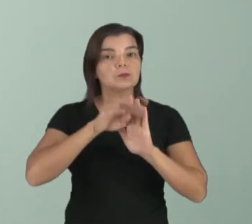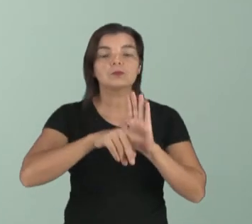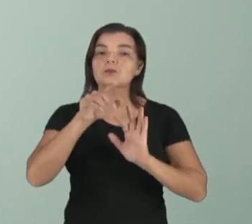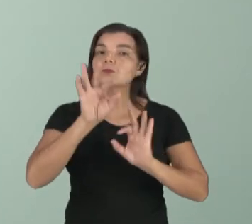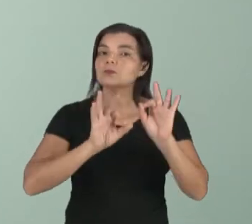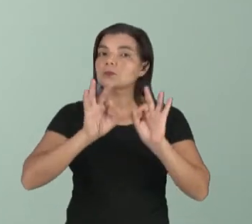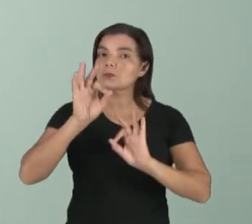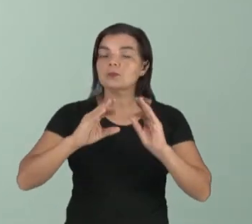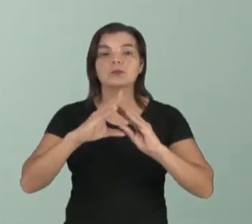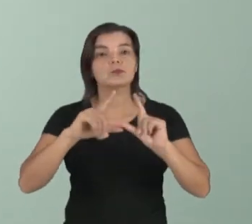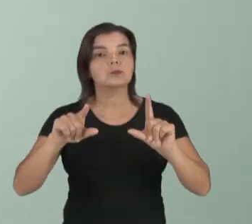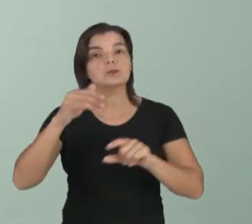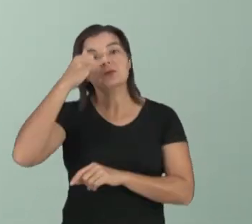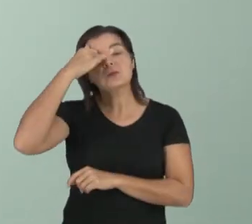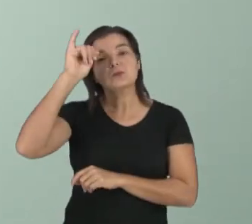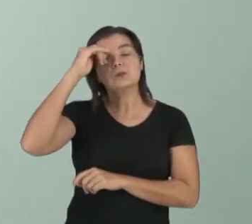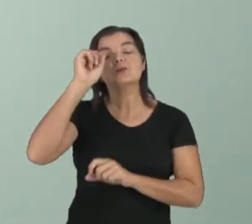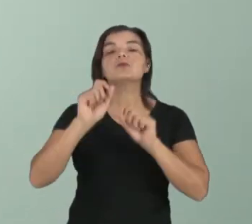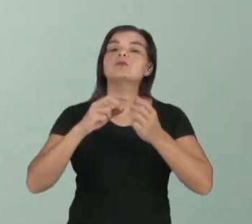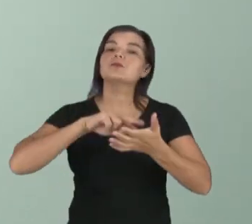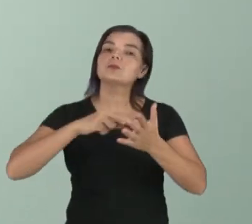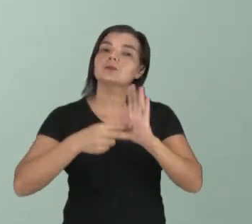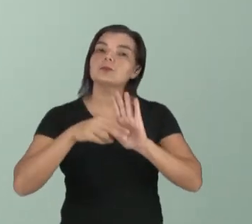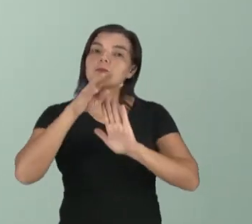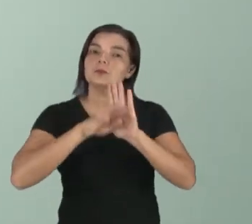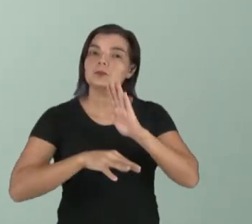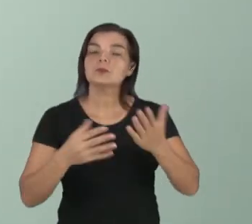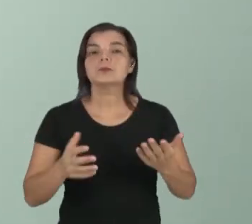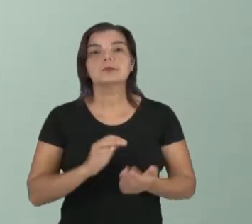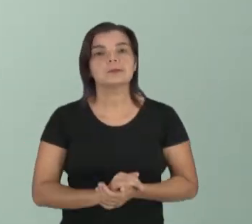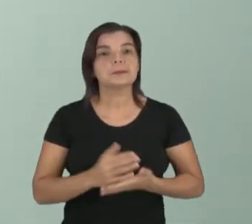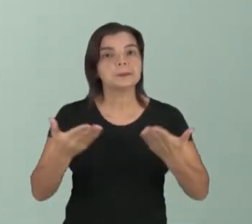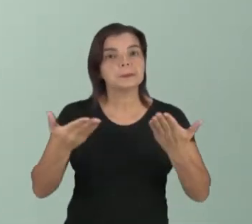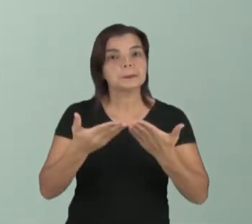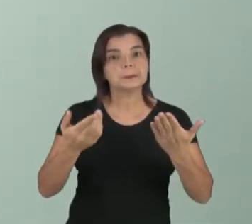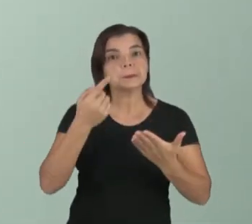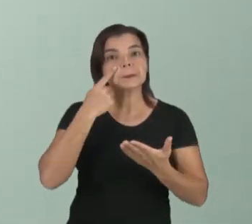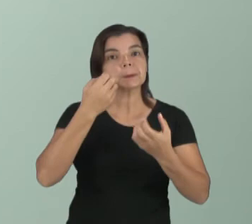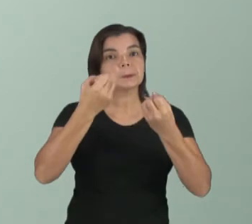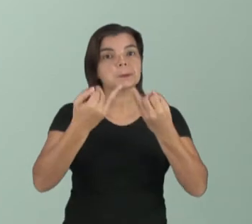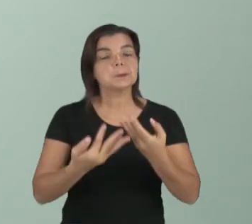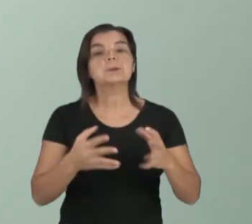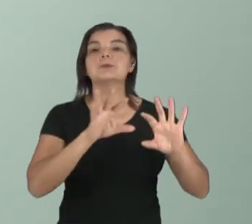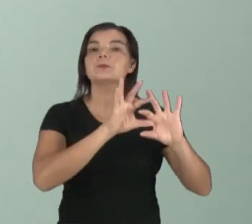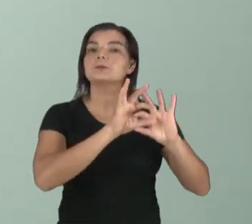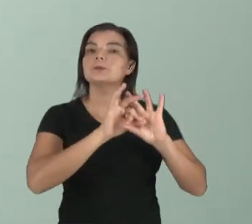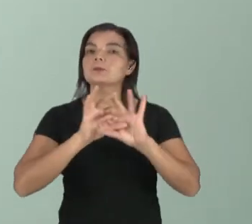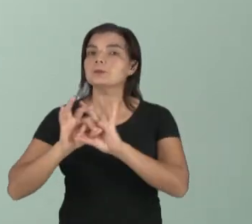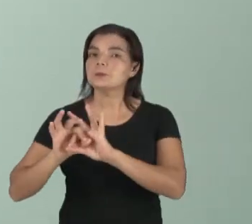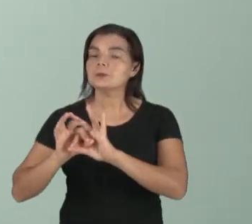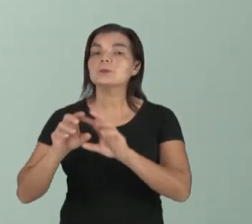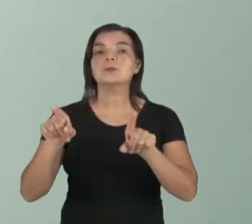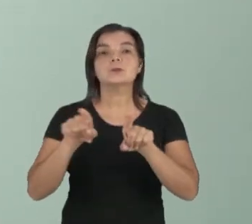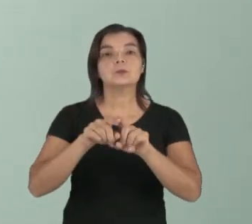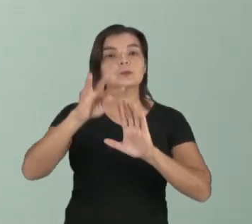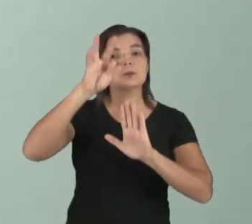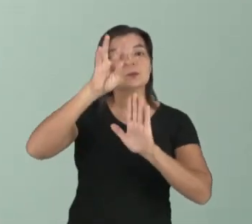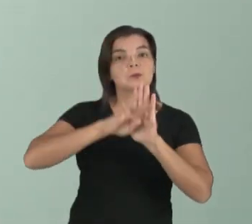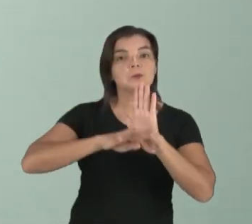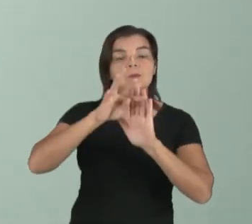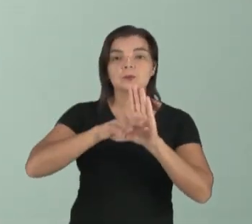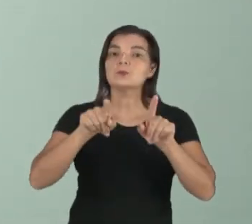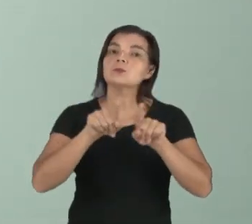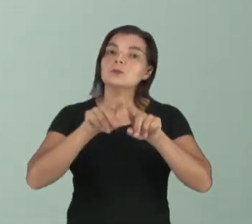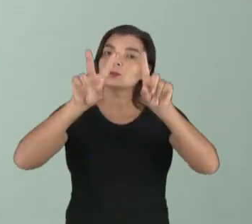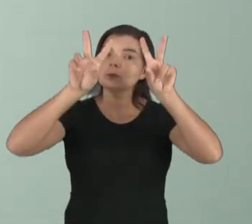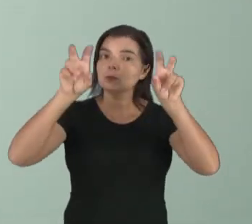organização lógica de ideias que traz sentido ao texto. Agora nós vamos falar sobre coesão, porque o tema da nossa aula de hoje é